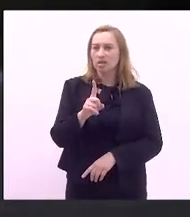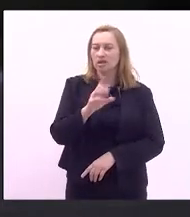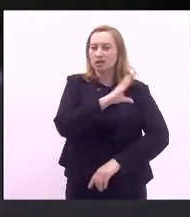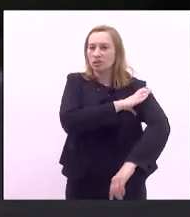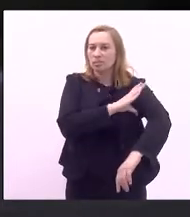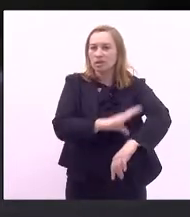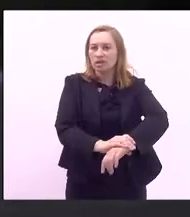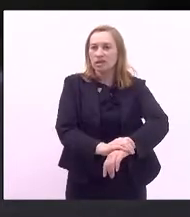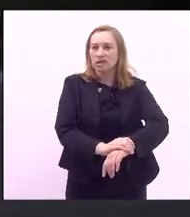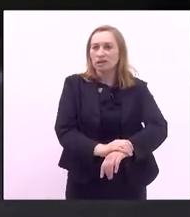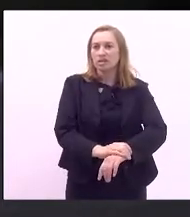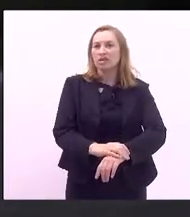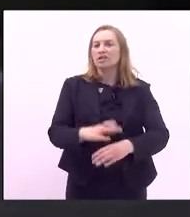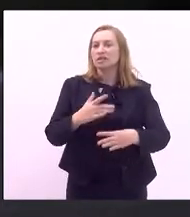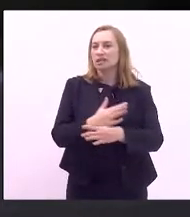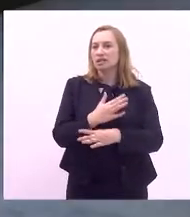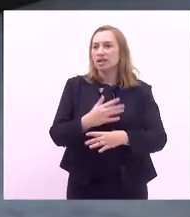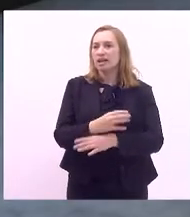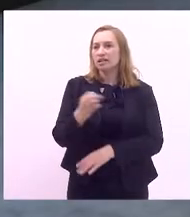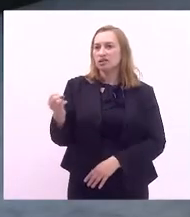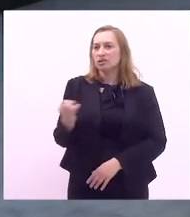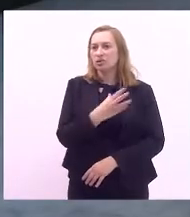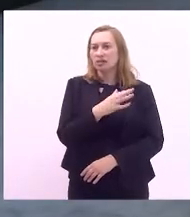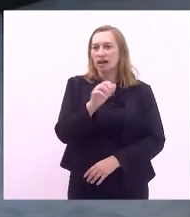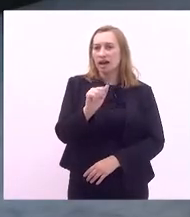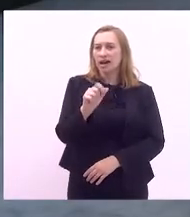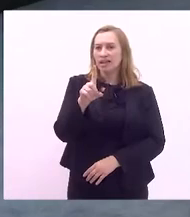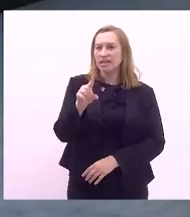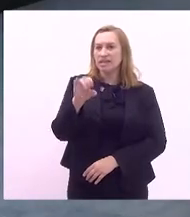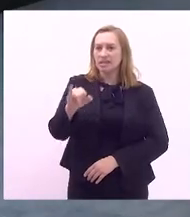Deus Cidade Nova A de sim